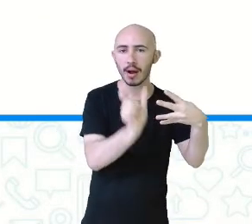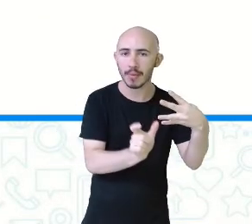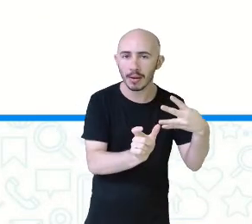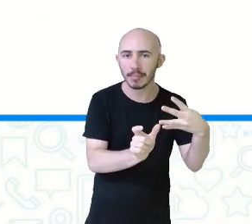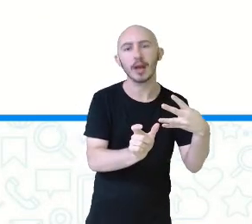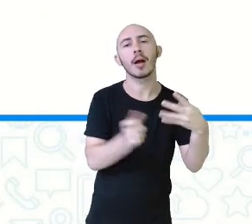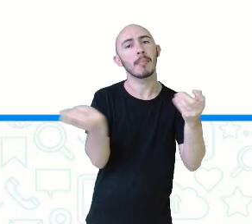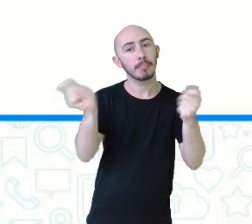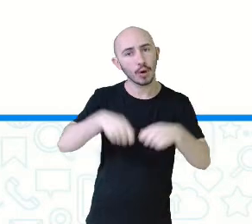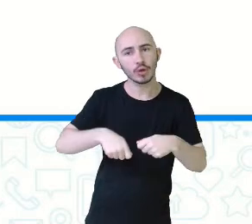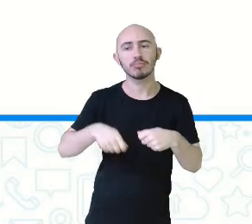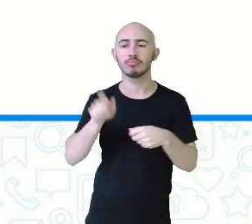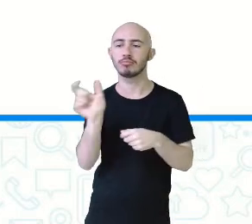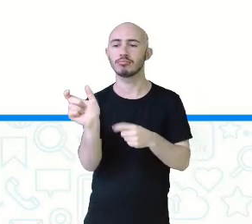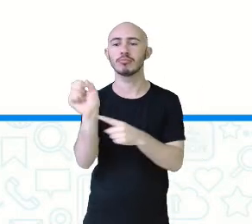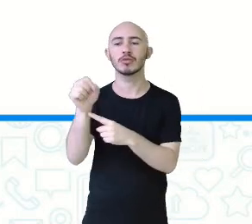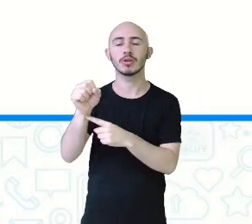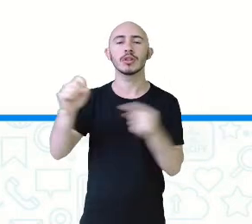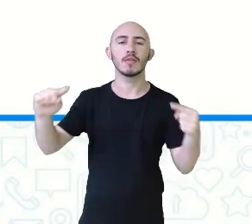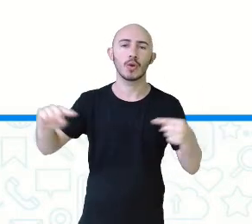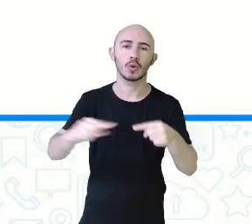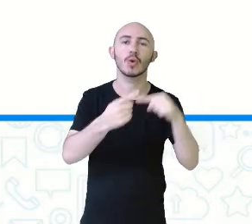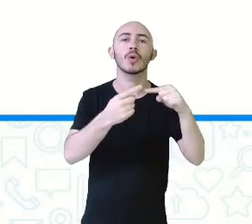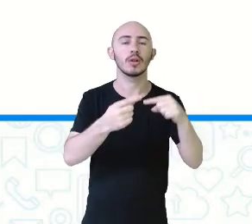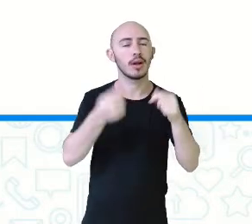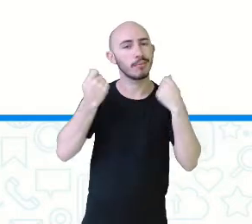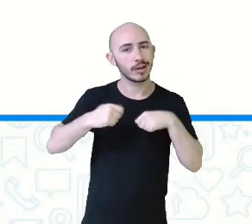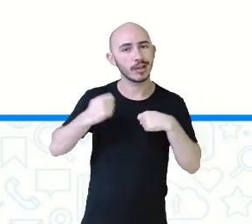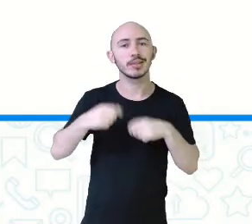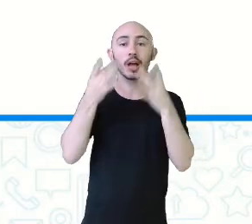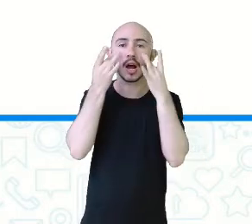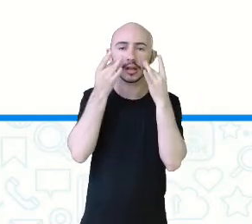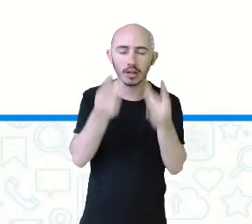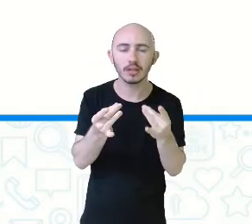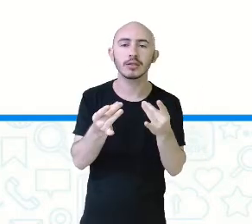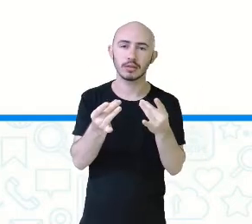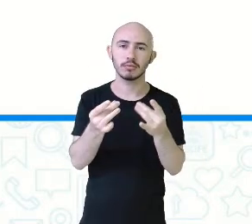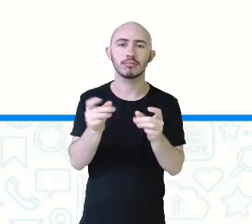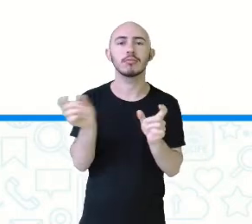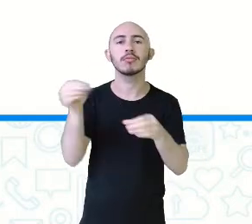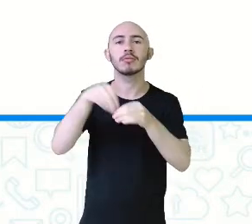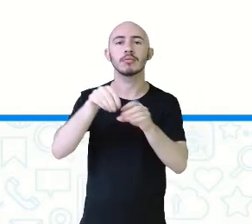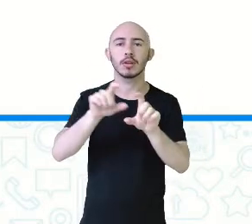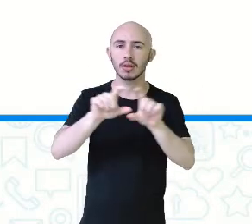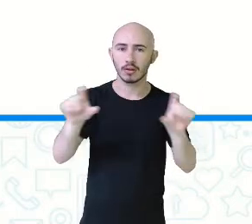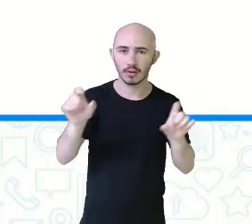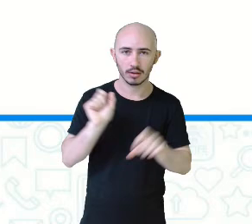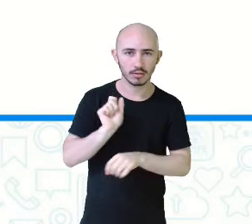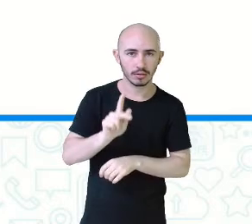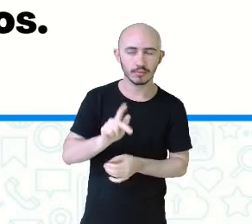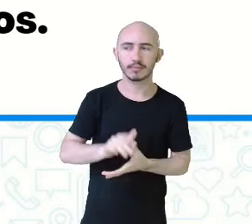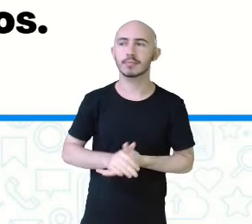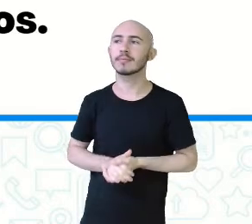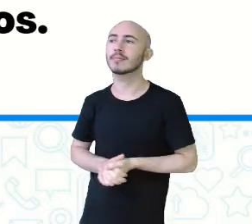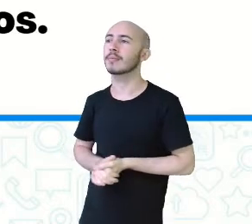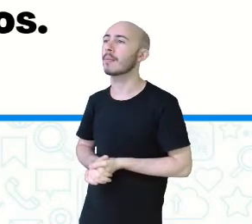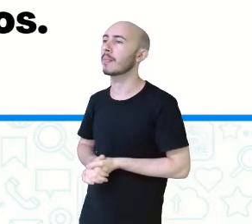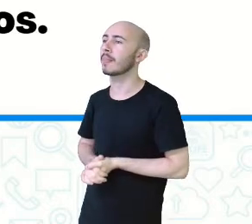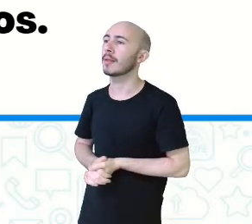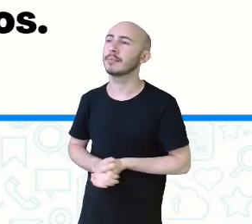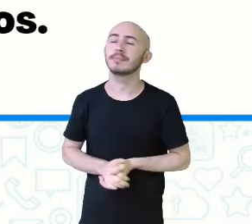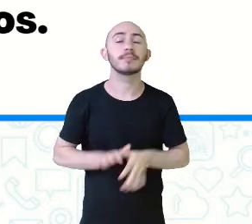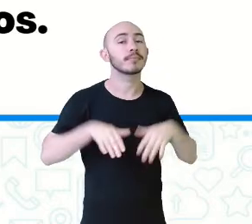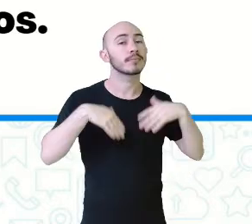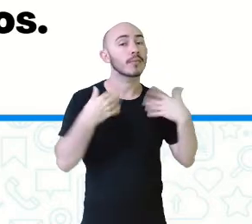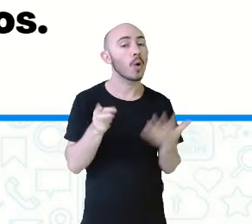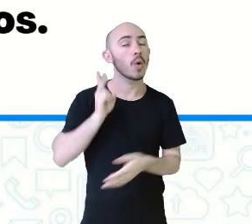numeral, pronome e adjetivo. A gente tem que observar isto na frase, ok? E aí, continuando